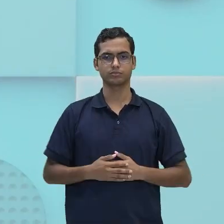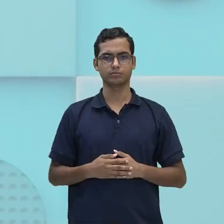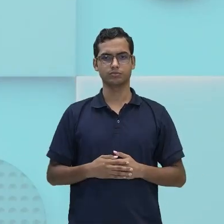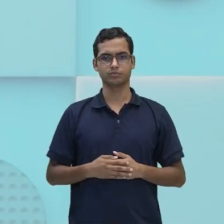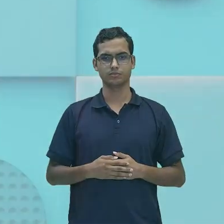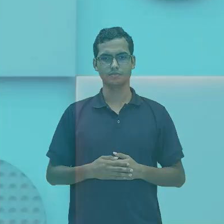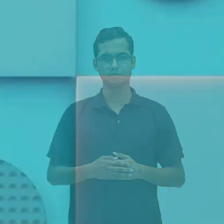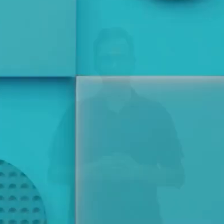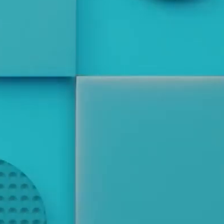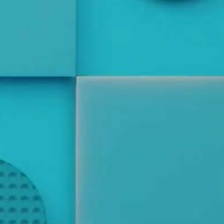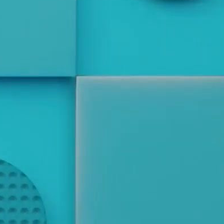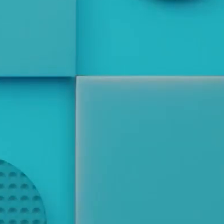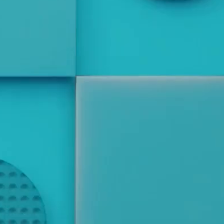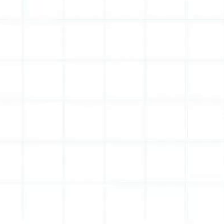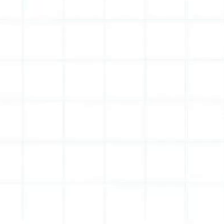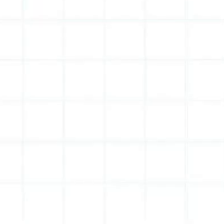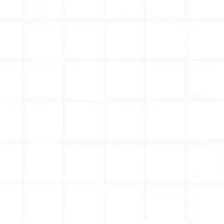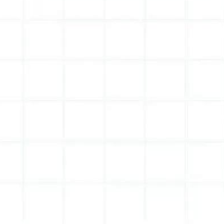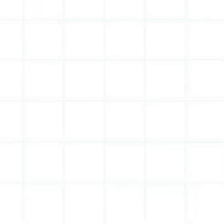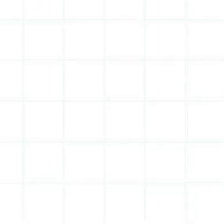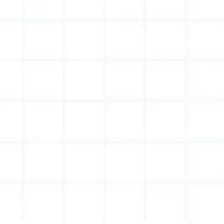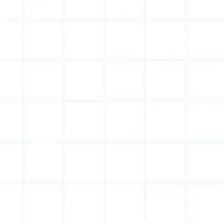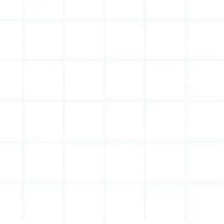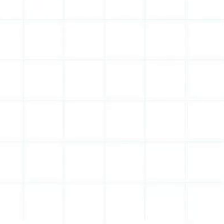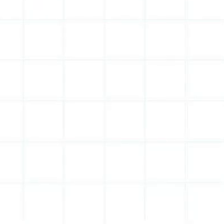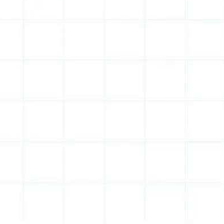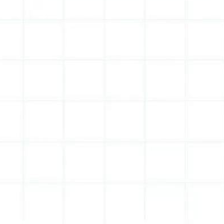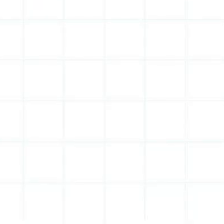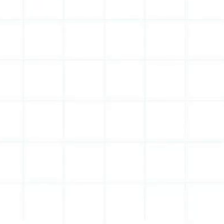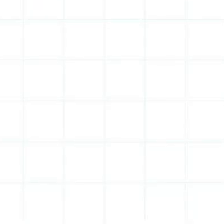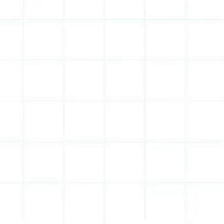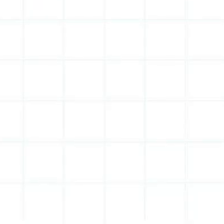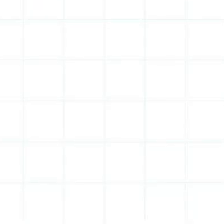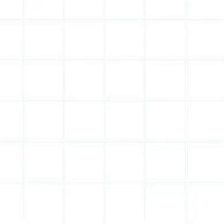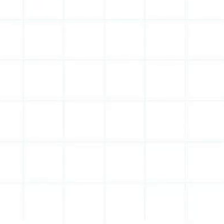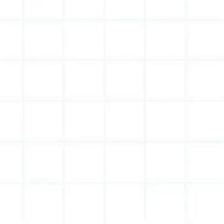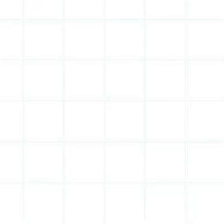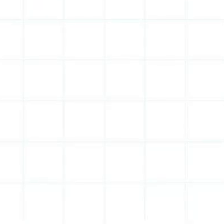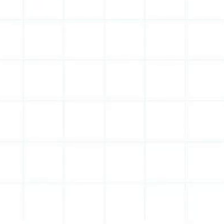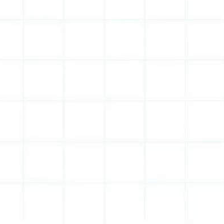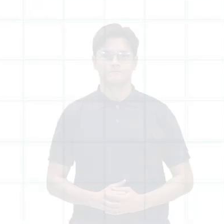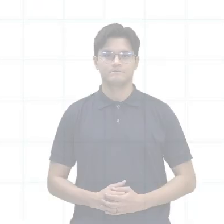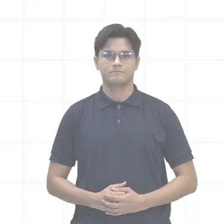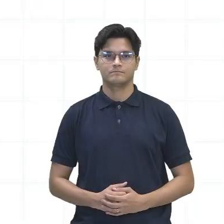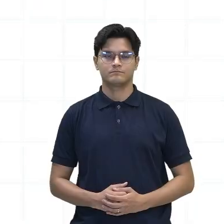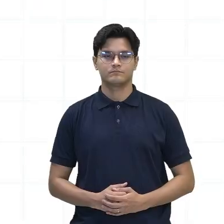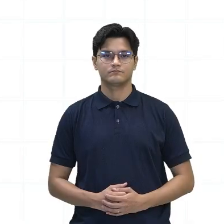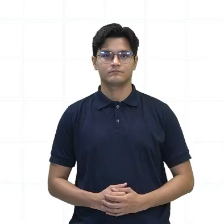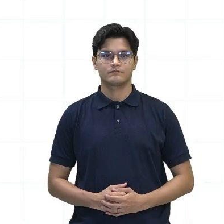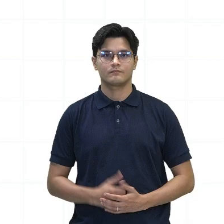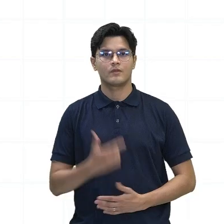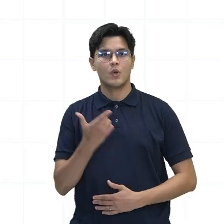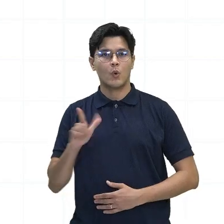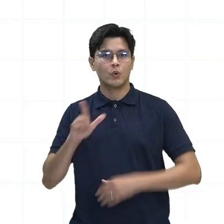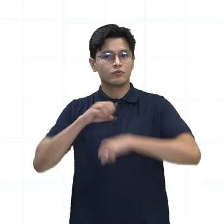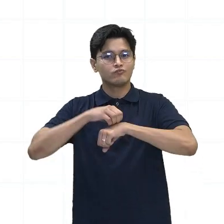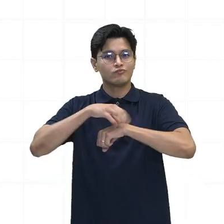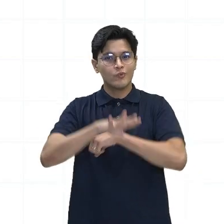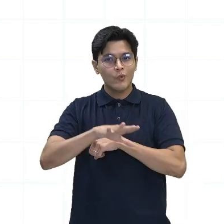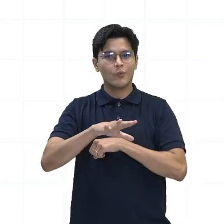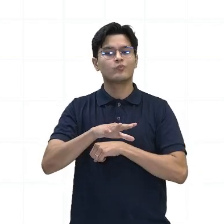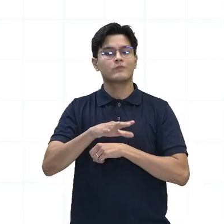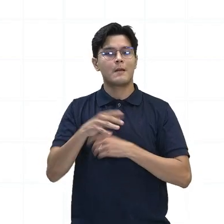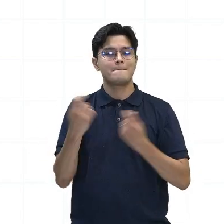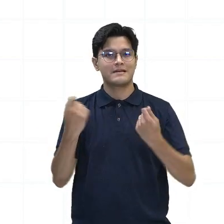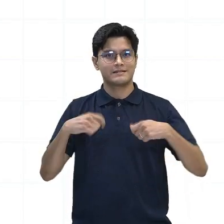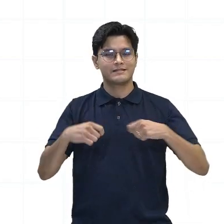bem importante. Outro cuidado que nós temos que ter com o nosso corpo é com a nossa mente, né? Onde a gente